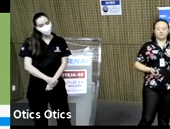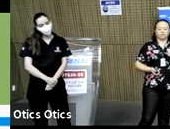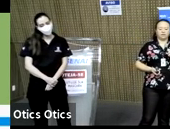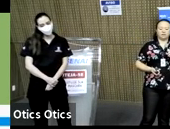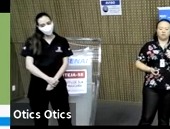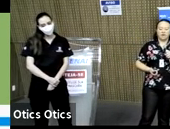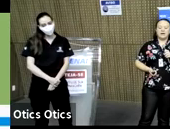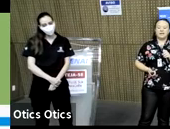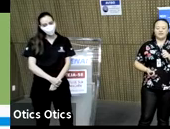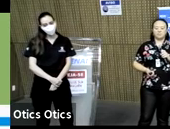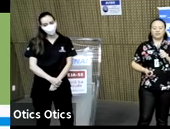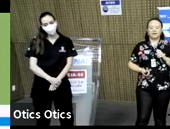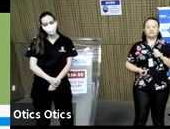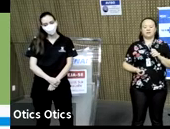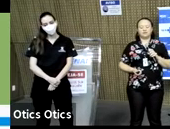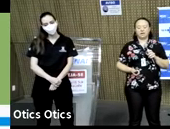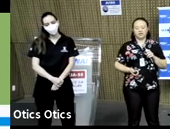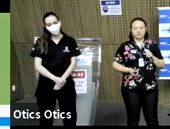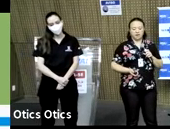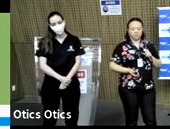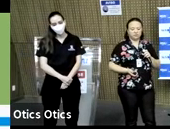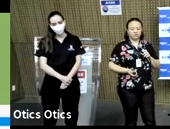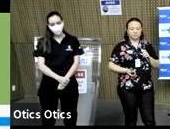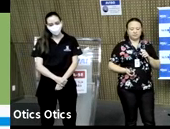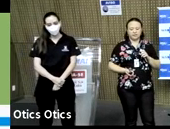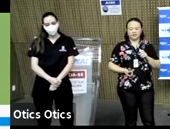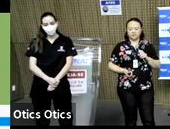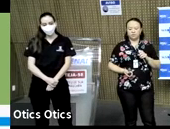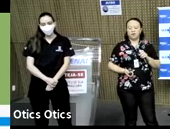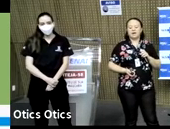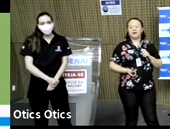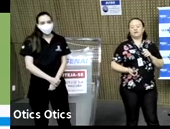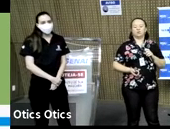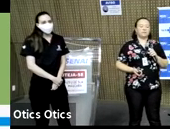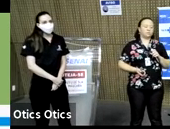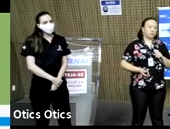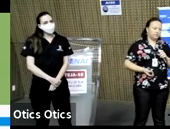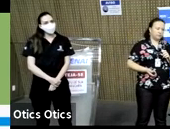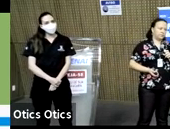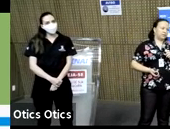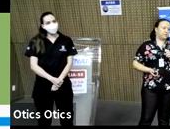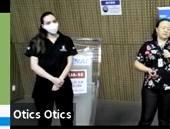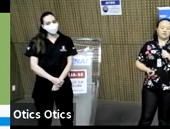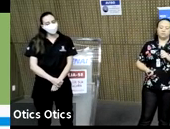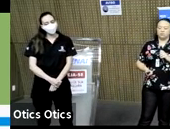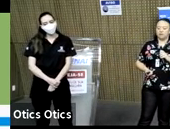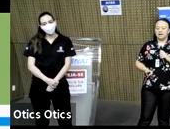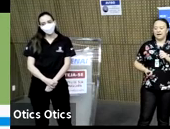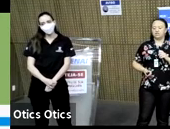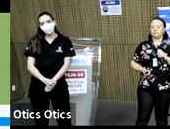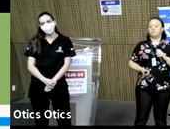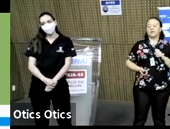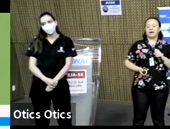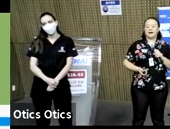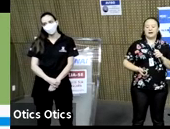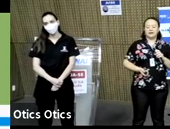10 devolvidos, 10 pendentes, 36% de absenteísmo. Nós temos 2 solicitantes dentro da